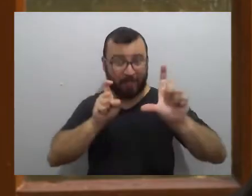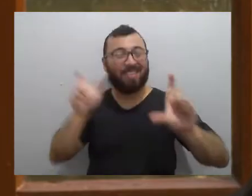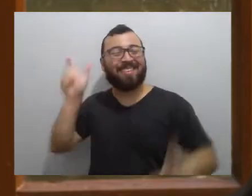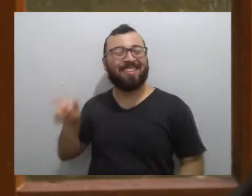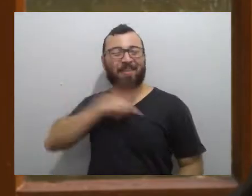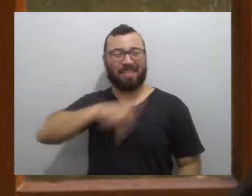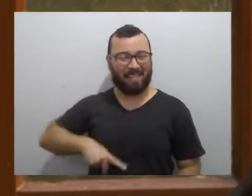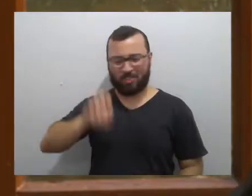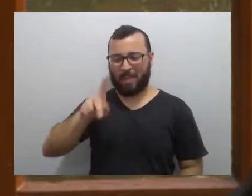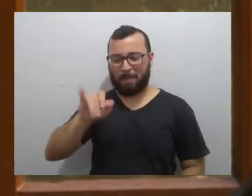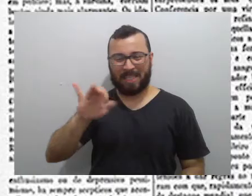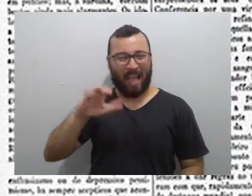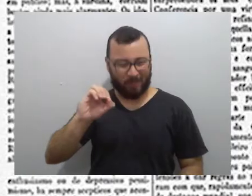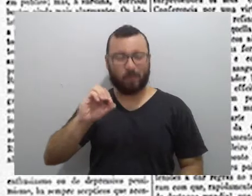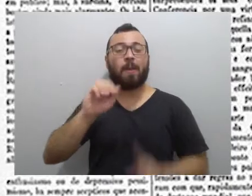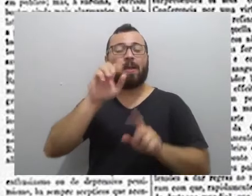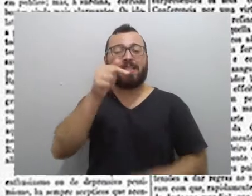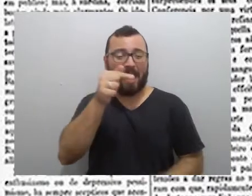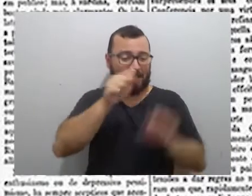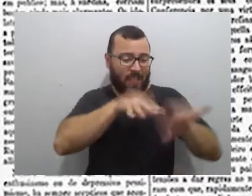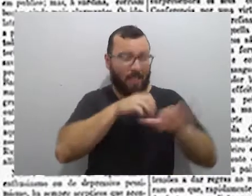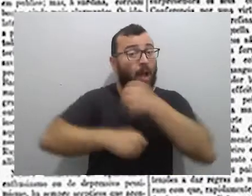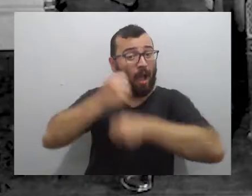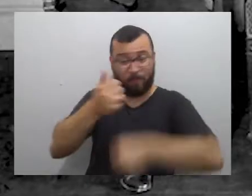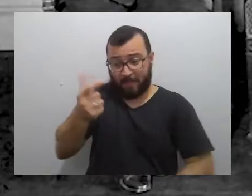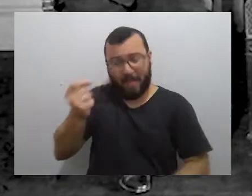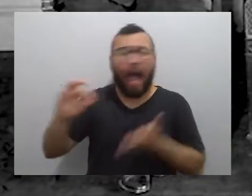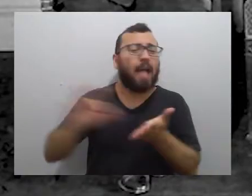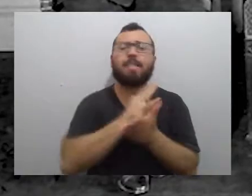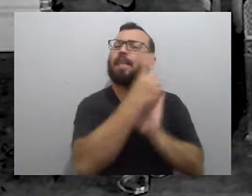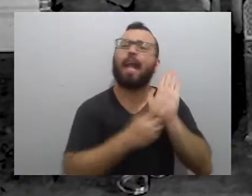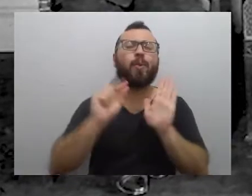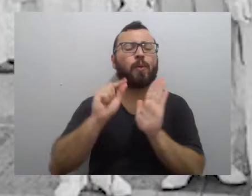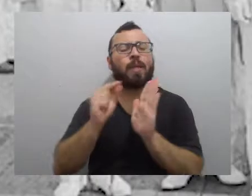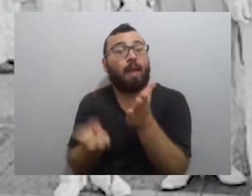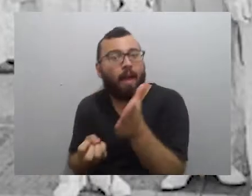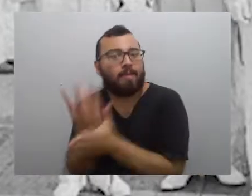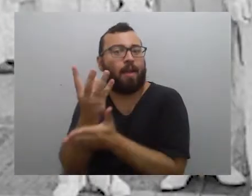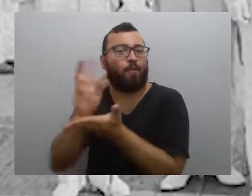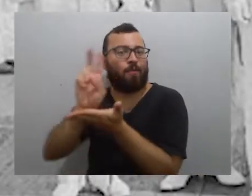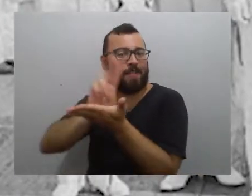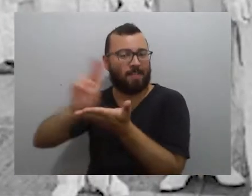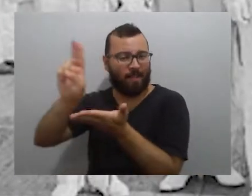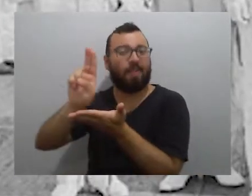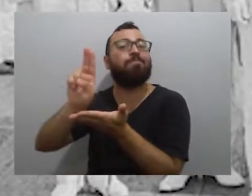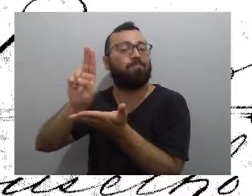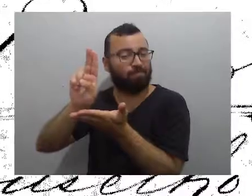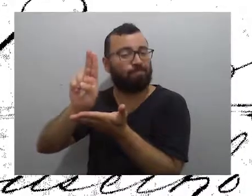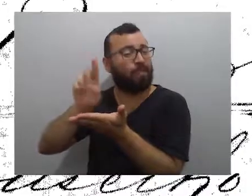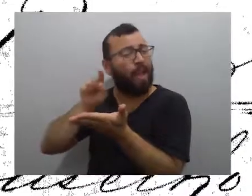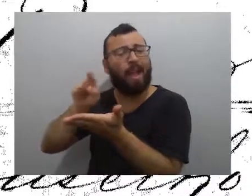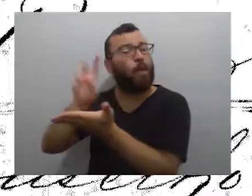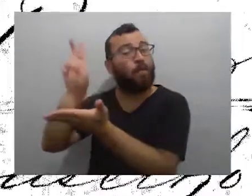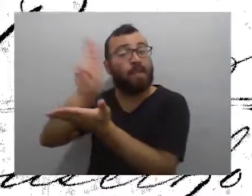muito dolorosos em relação à epidemia. Entre os traumas da gripe espanhola e as preparações para o centenário da independência, o